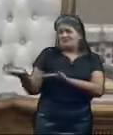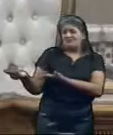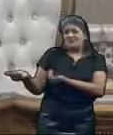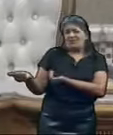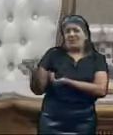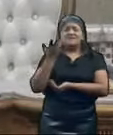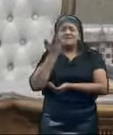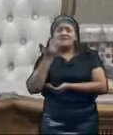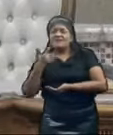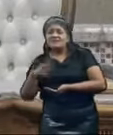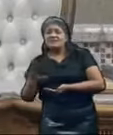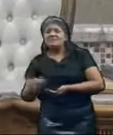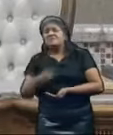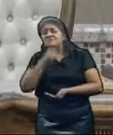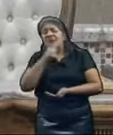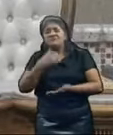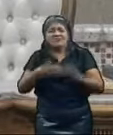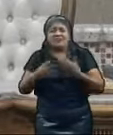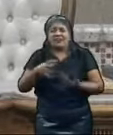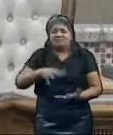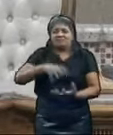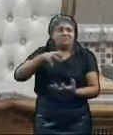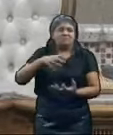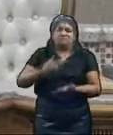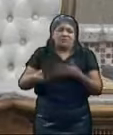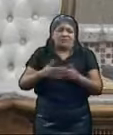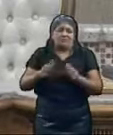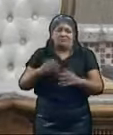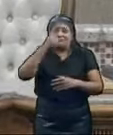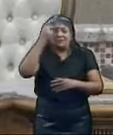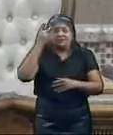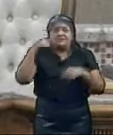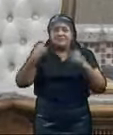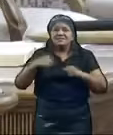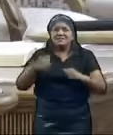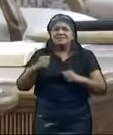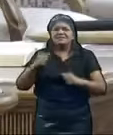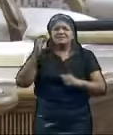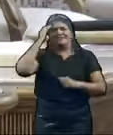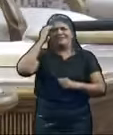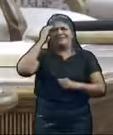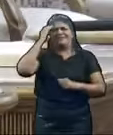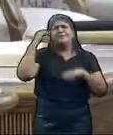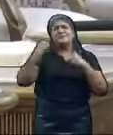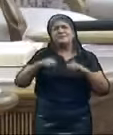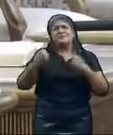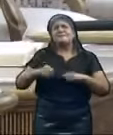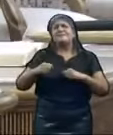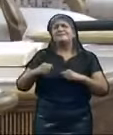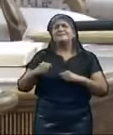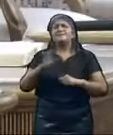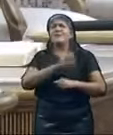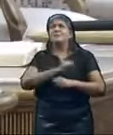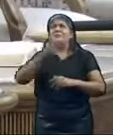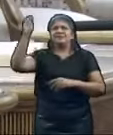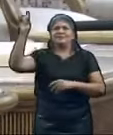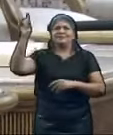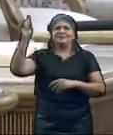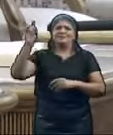tudo né O Tiago falou dos arrogantes né até gente que frequenta a igreja